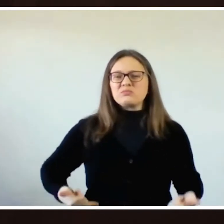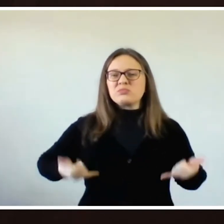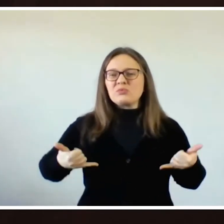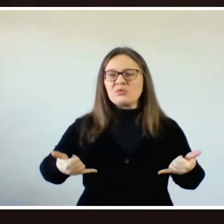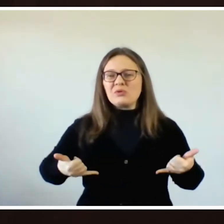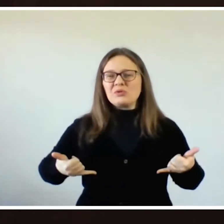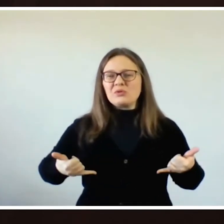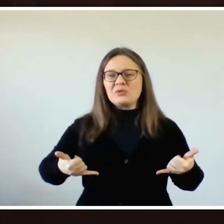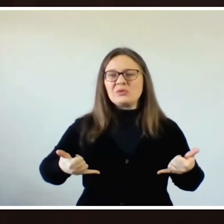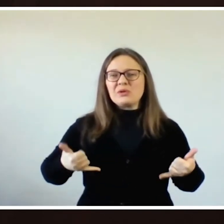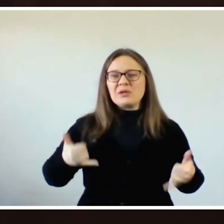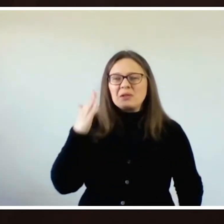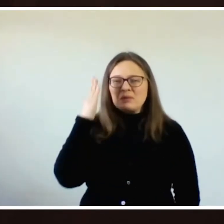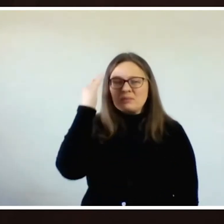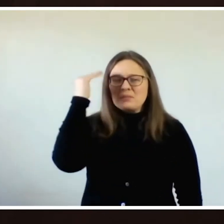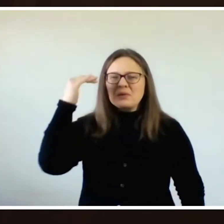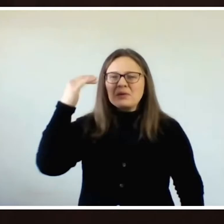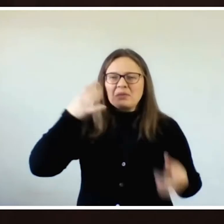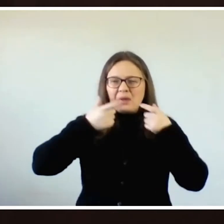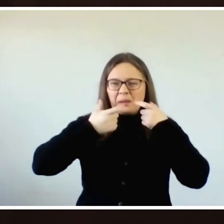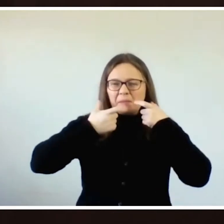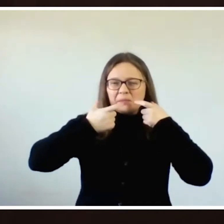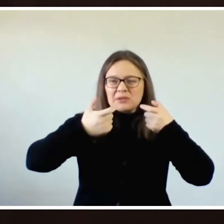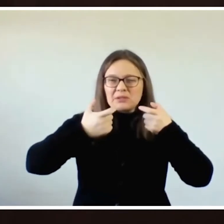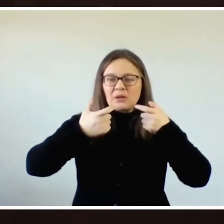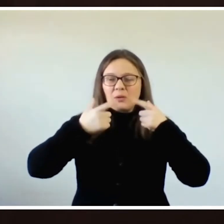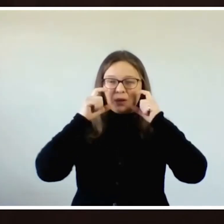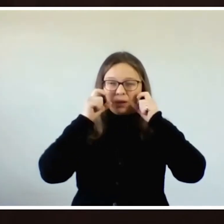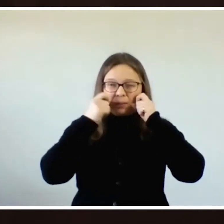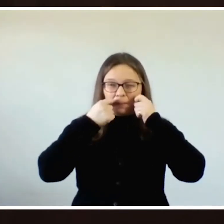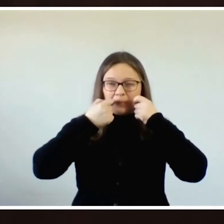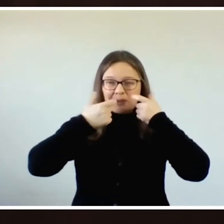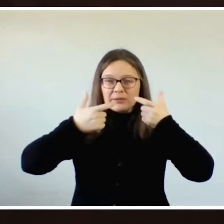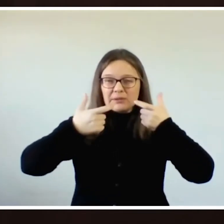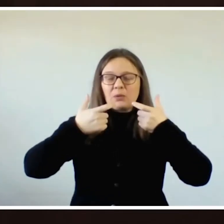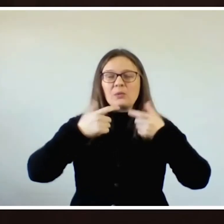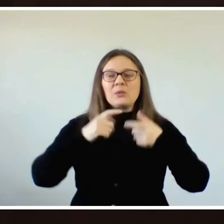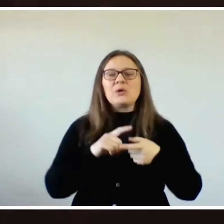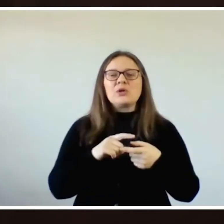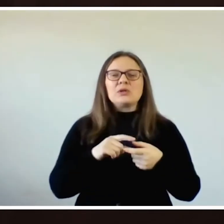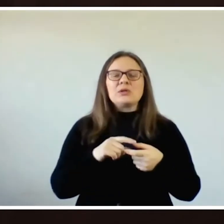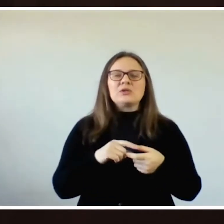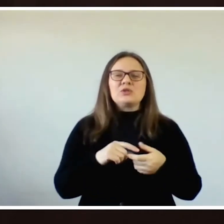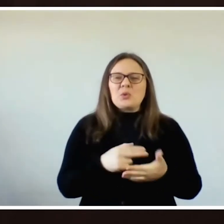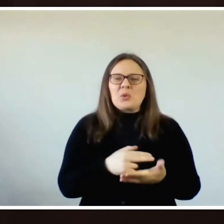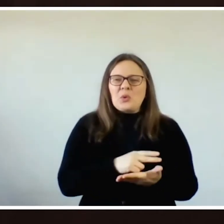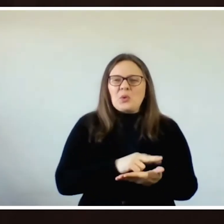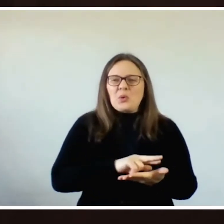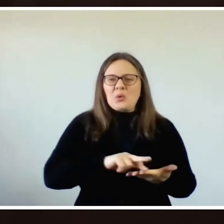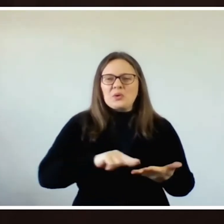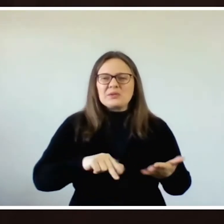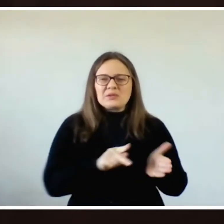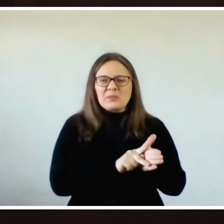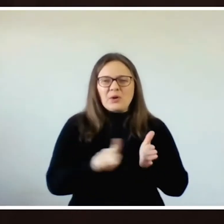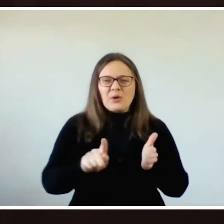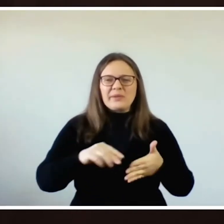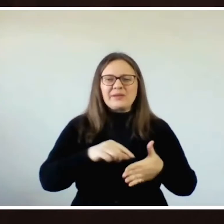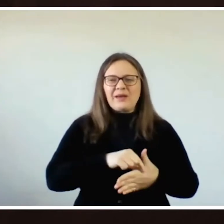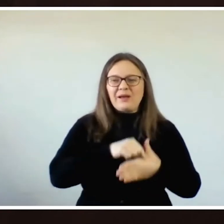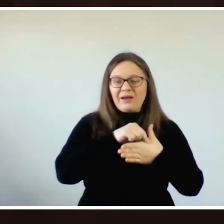ambição, 3 frutos da carne, fizessem uma obra devastadora.